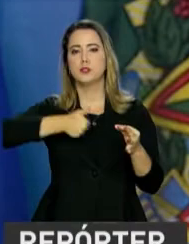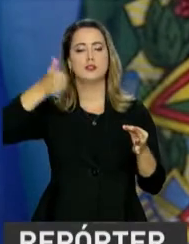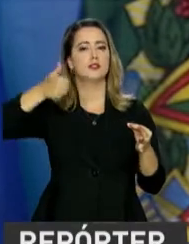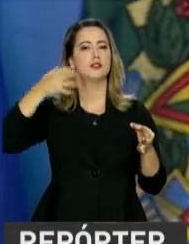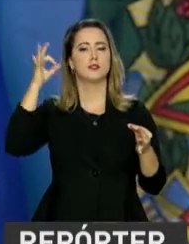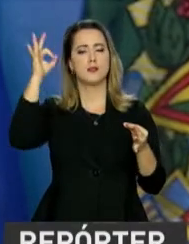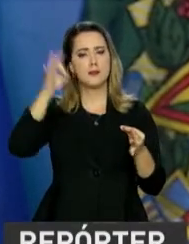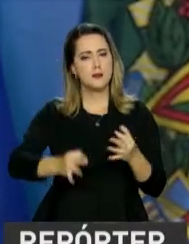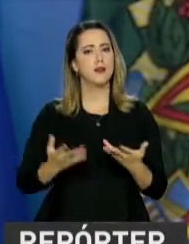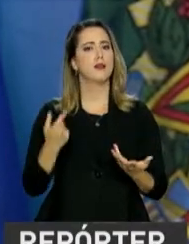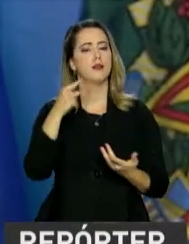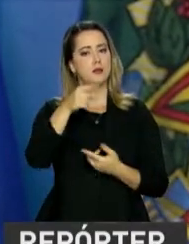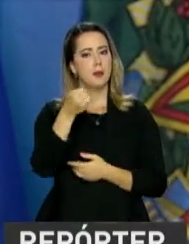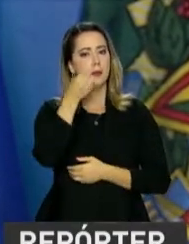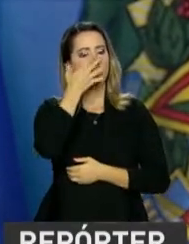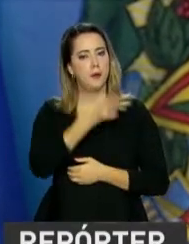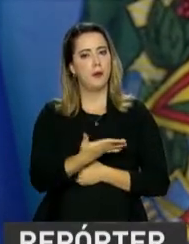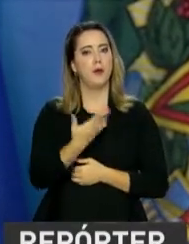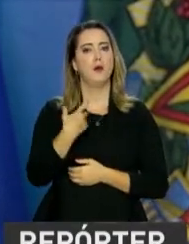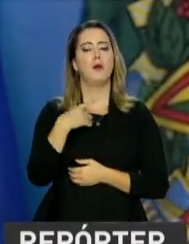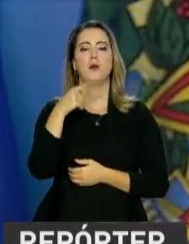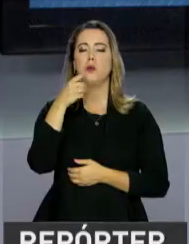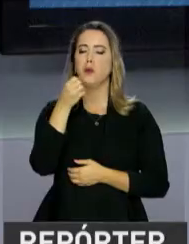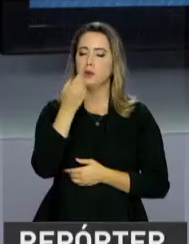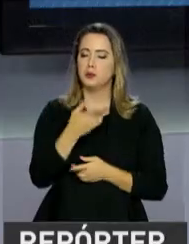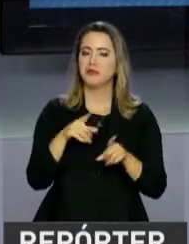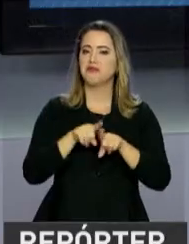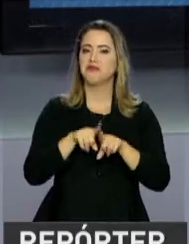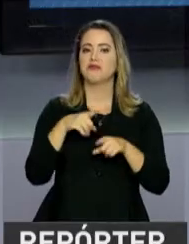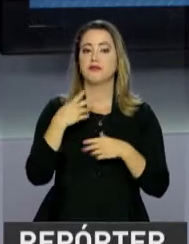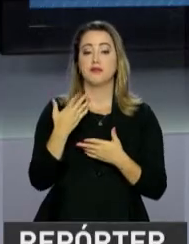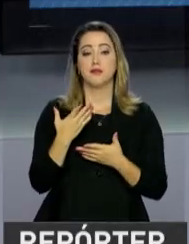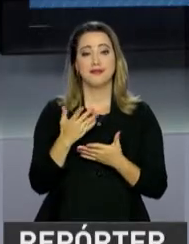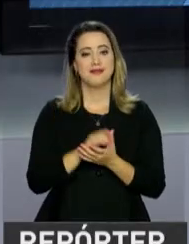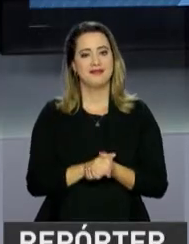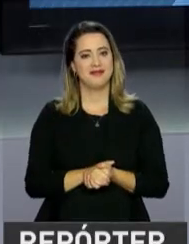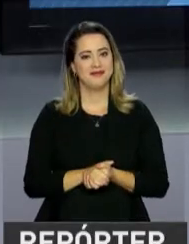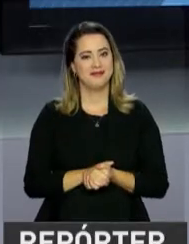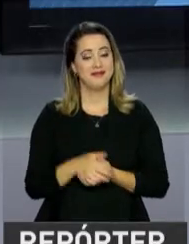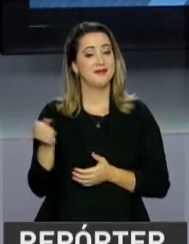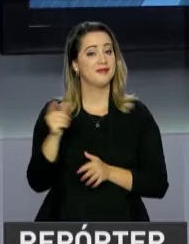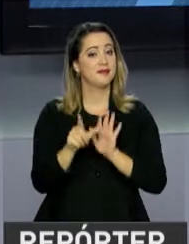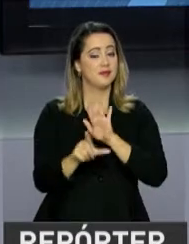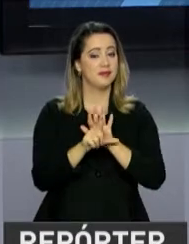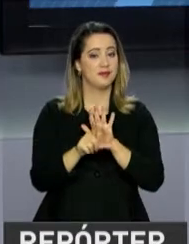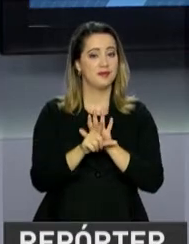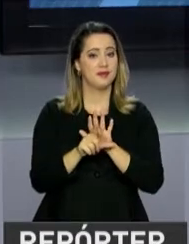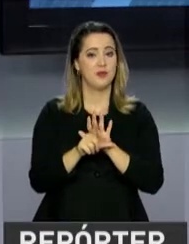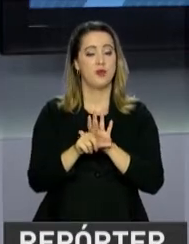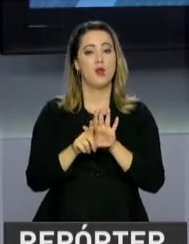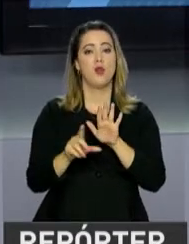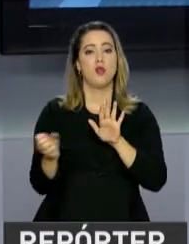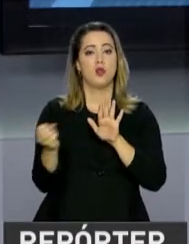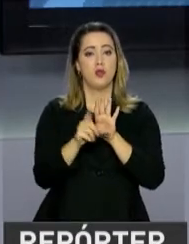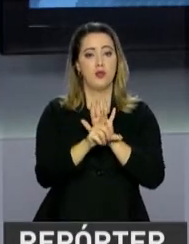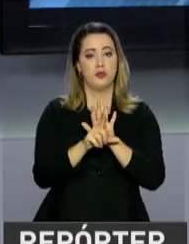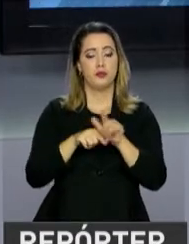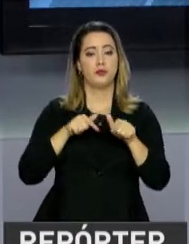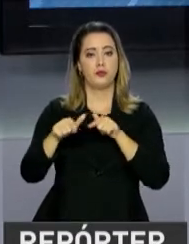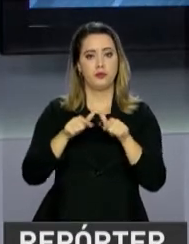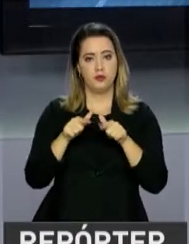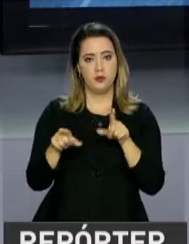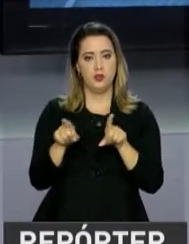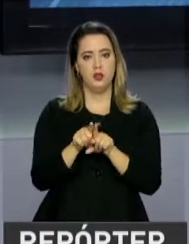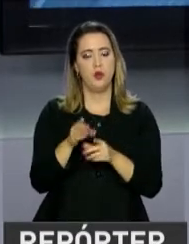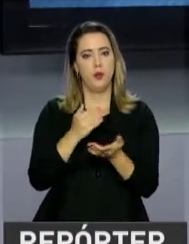adequada agradável e confortável a nova lei de modernização trabalhista entrou em vigor neste